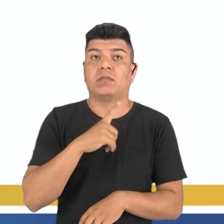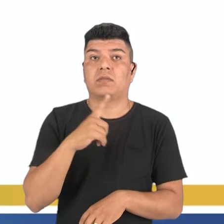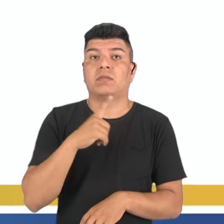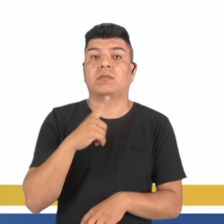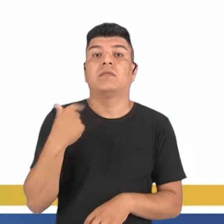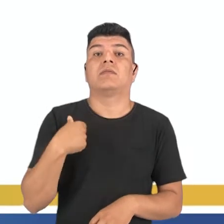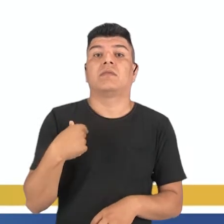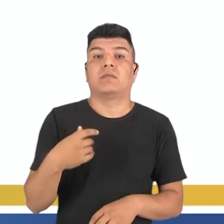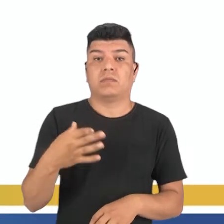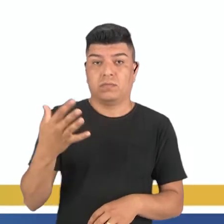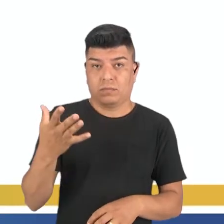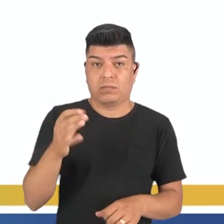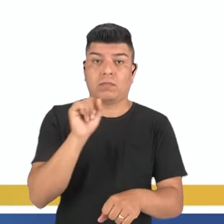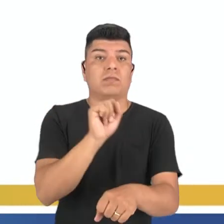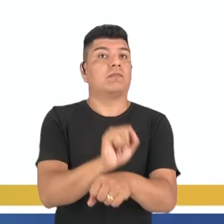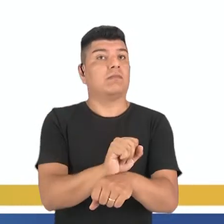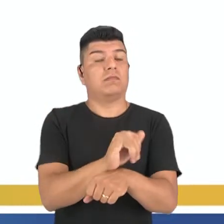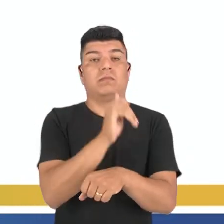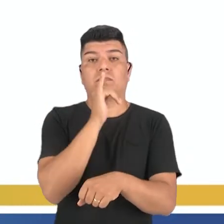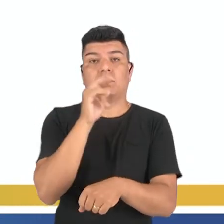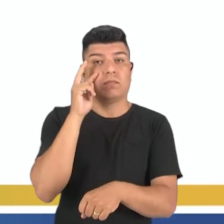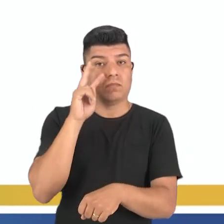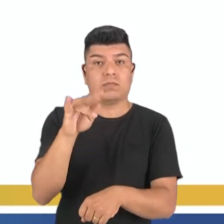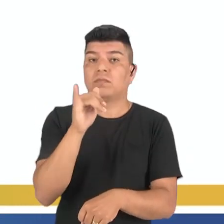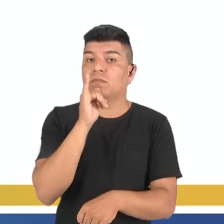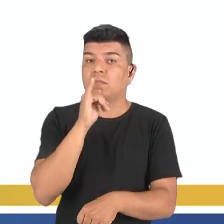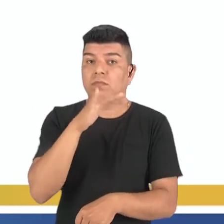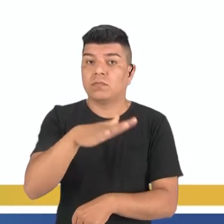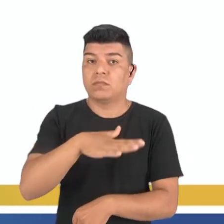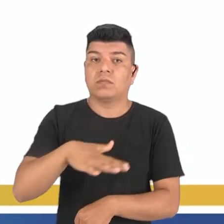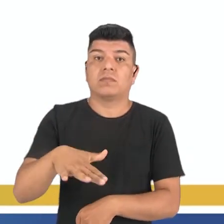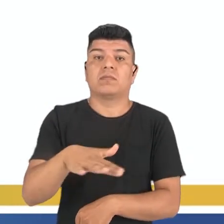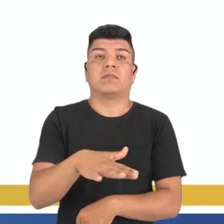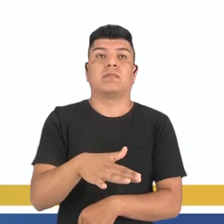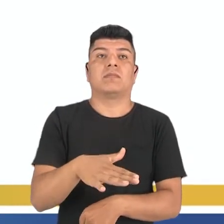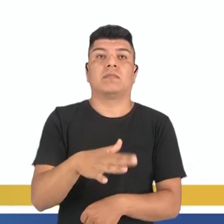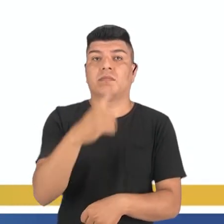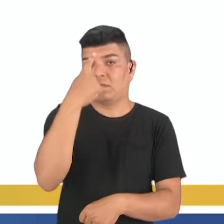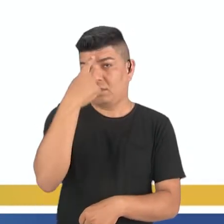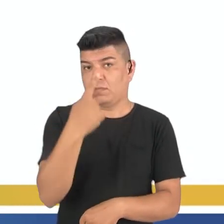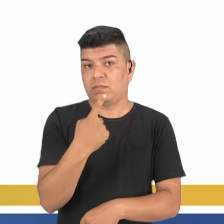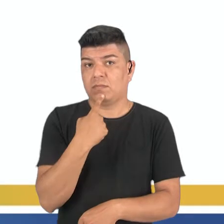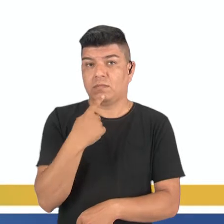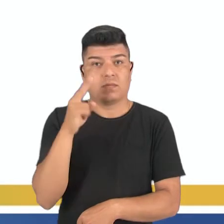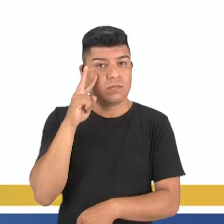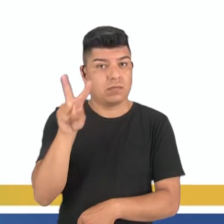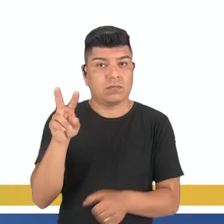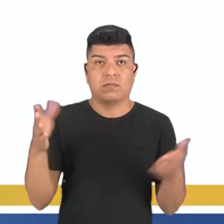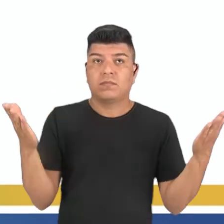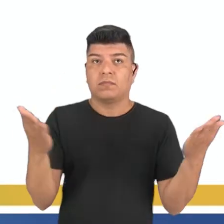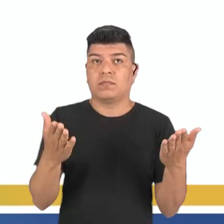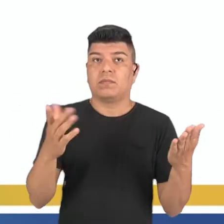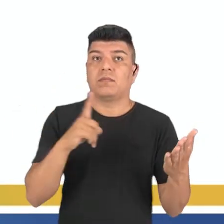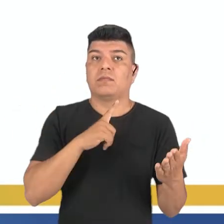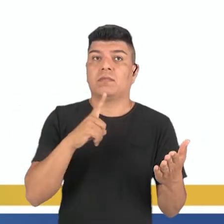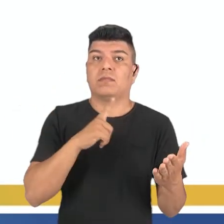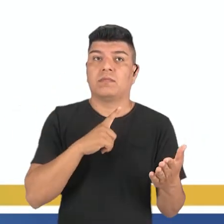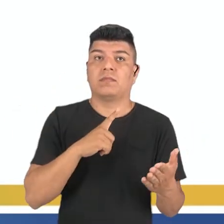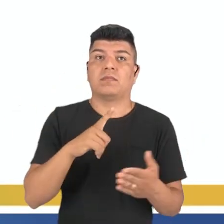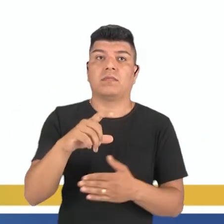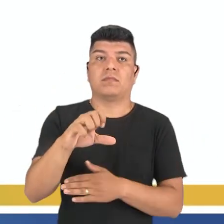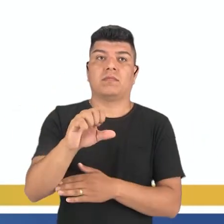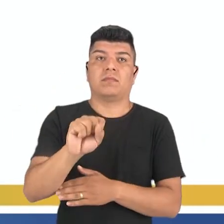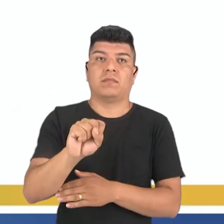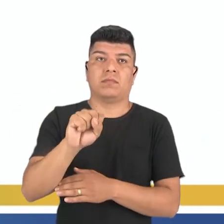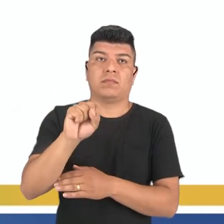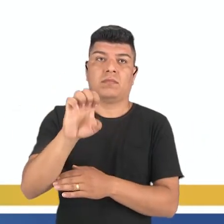sua respectiva pausa, como podemos ver no exemplo abaixo. Então, nessa imagem que vocês estão vendo aí, você tem a